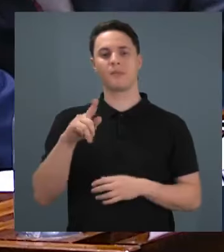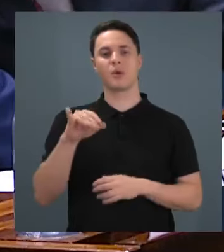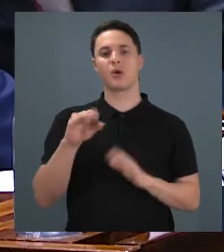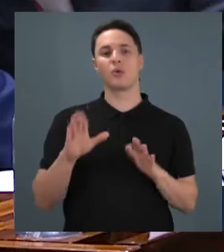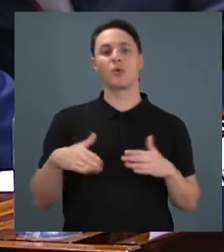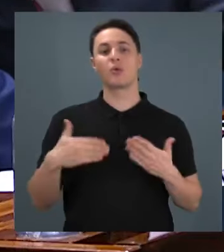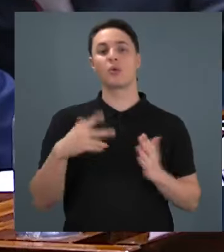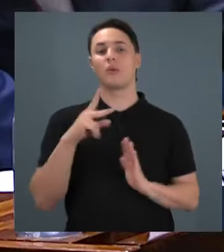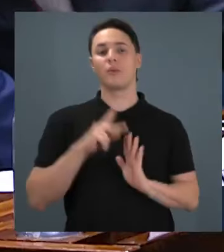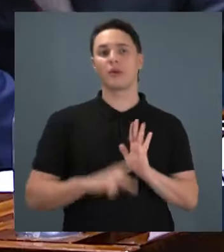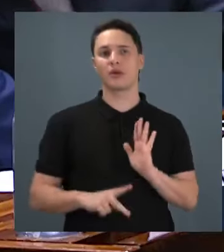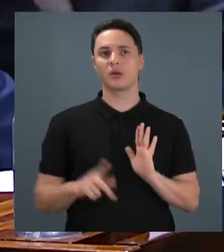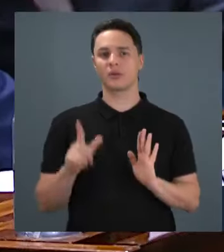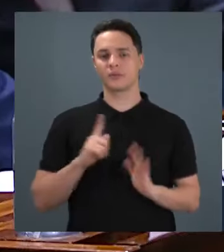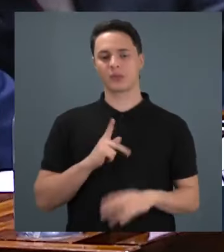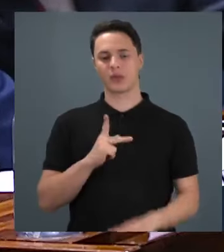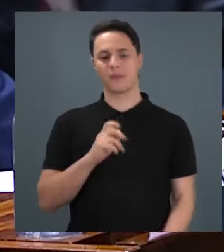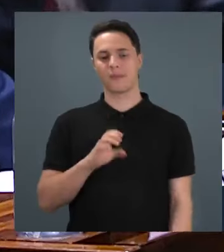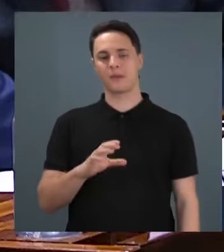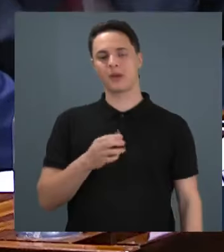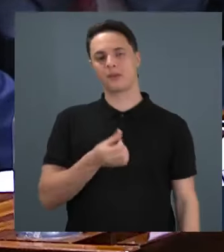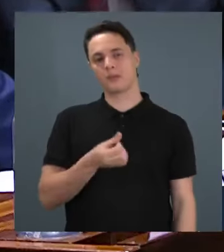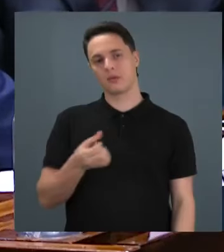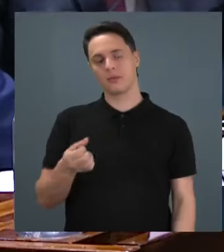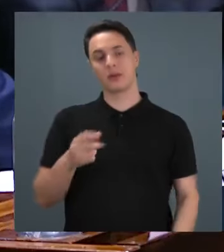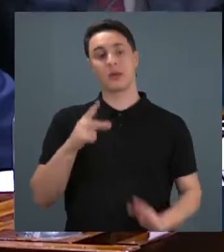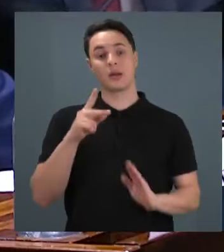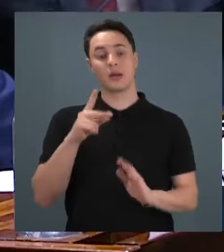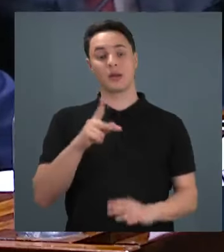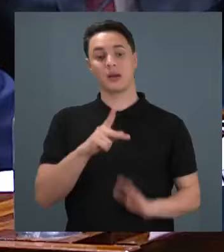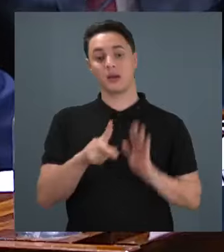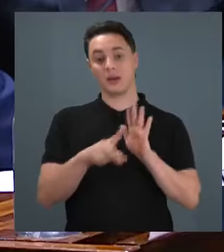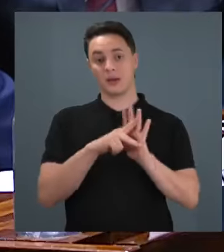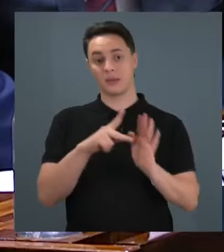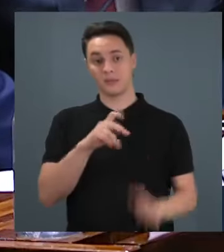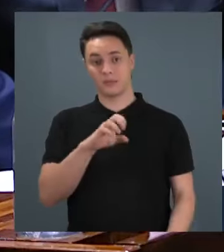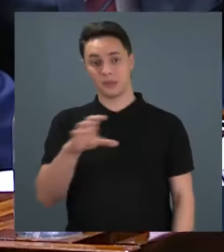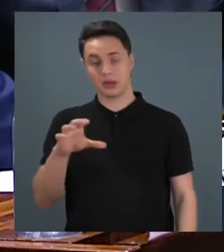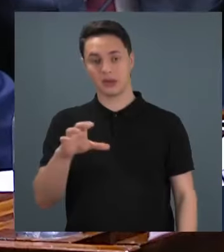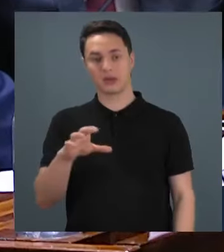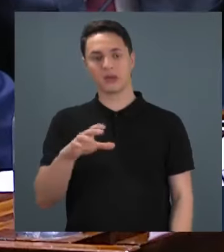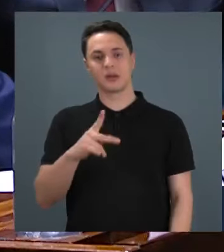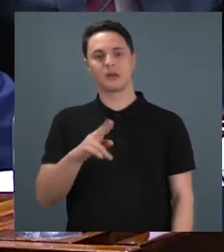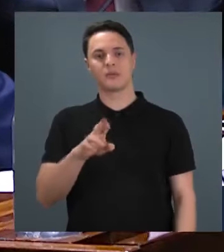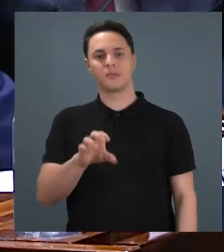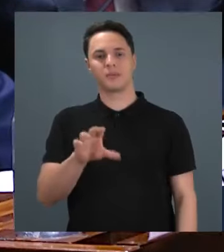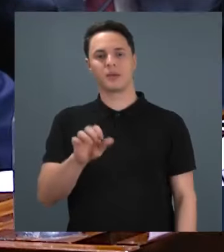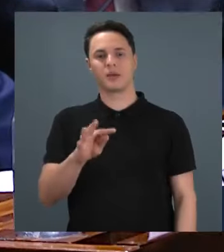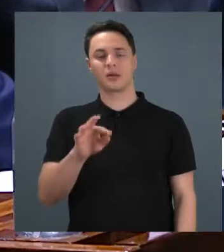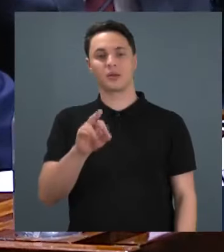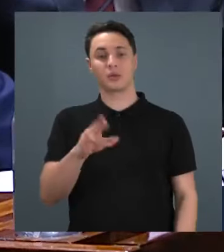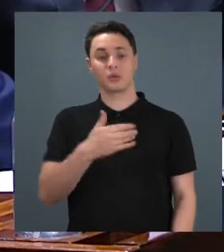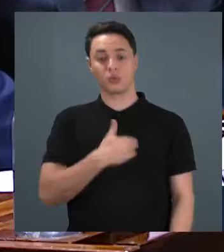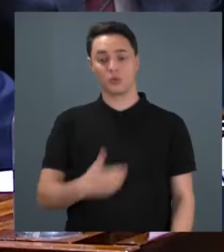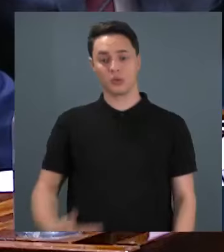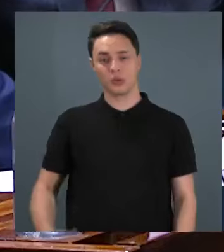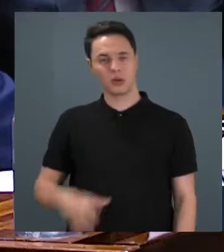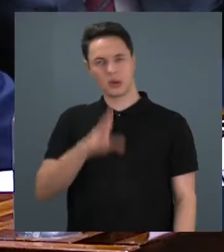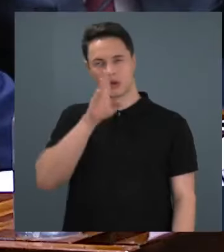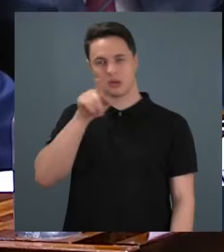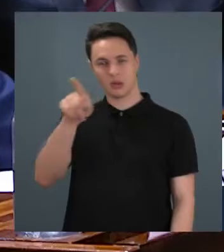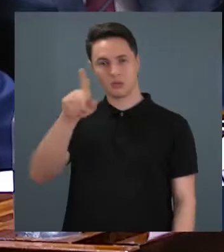projeto, senhores? A PEC 66, a PEC dos precatórios. Porque este mesmo governo que acusou o governo do presidente